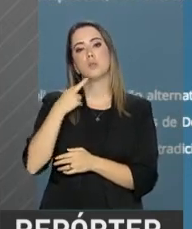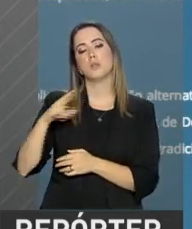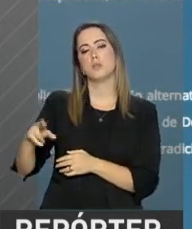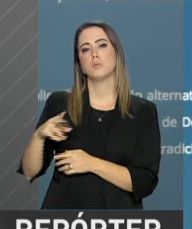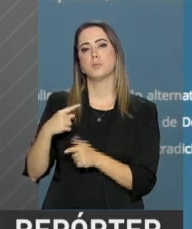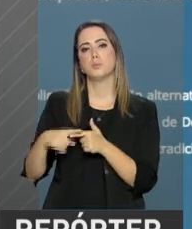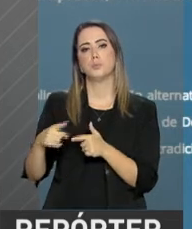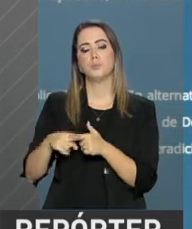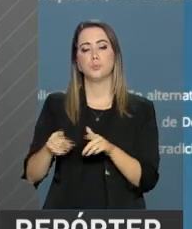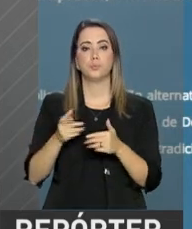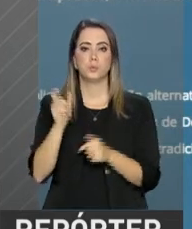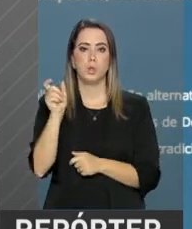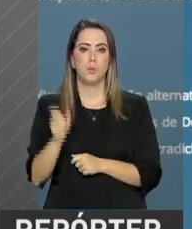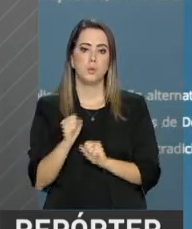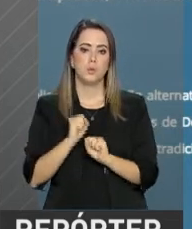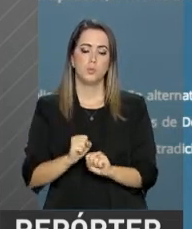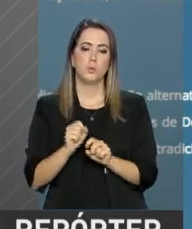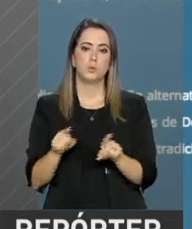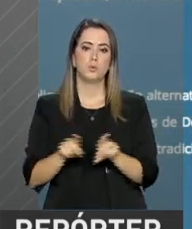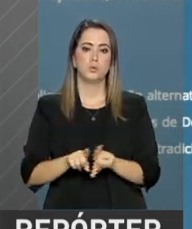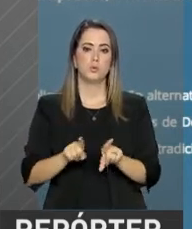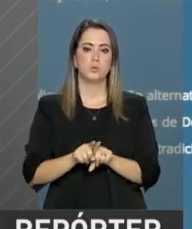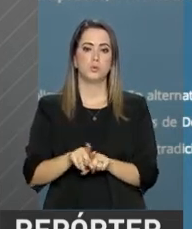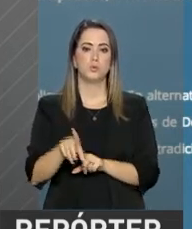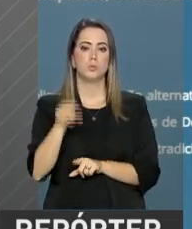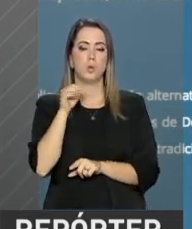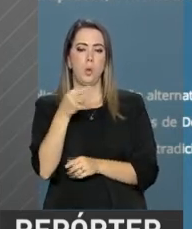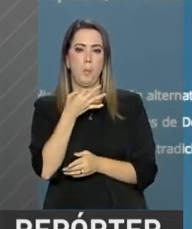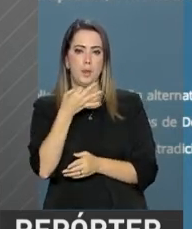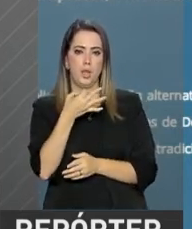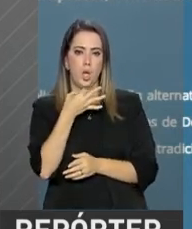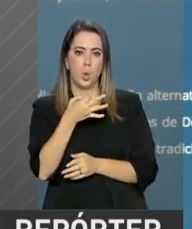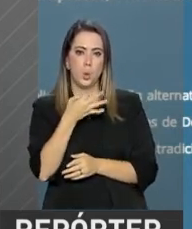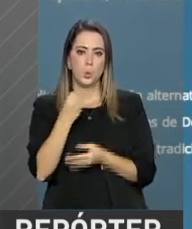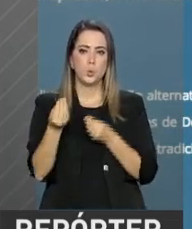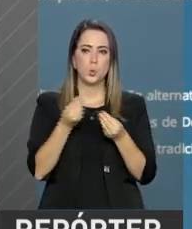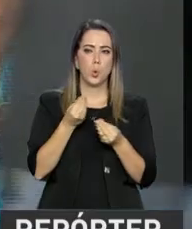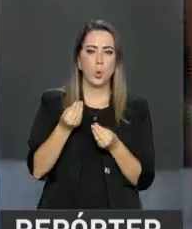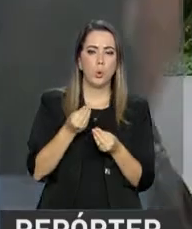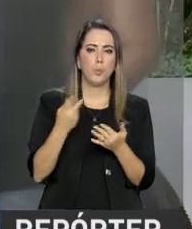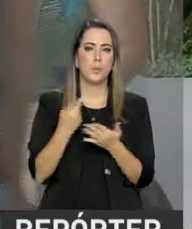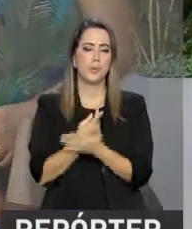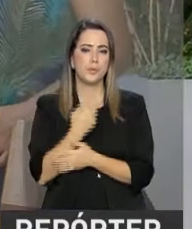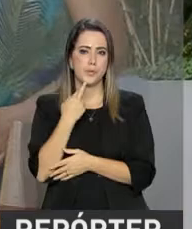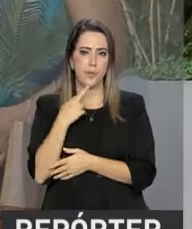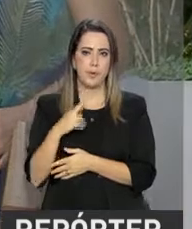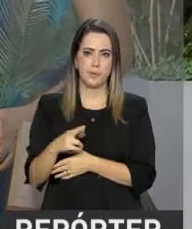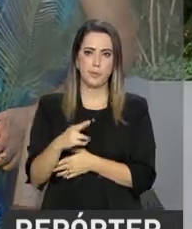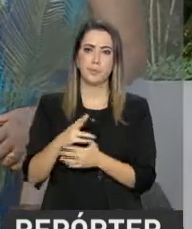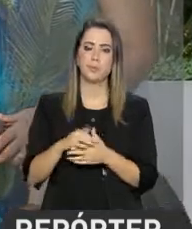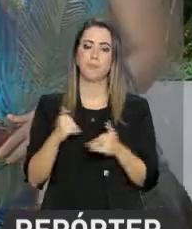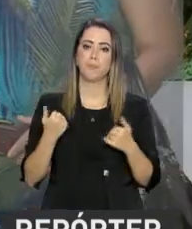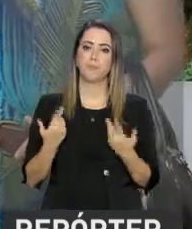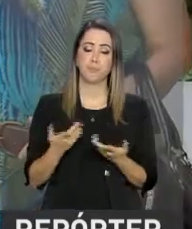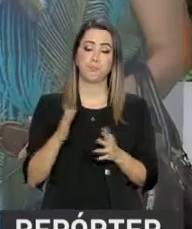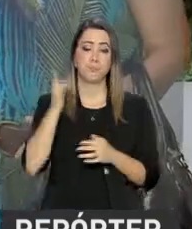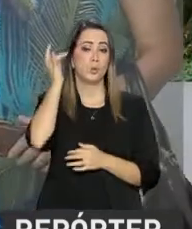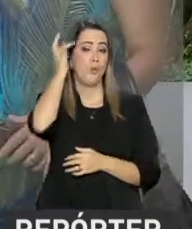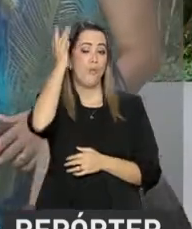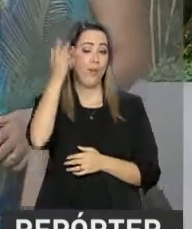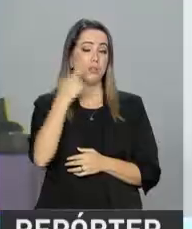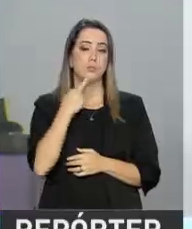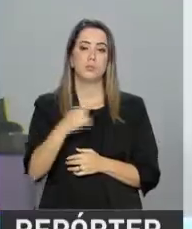queixa. O cliente pode, inclusive, opinar sobre o atendimento recebido. A facilidade na resolução